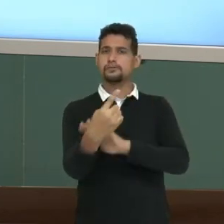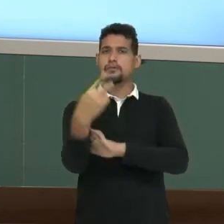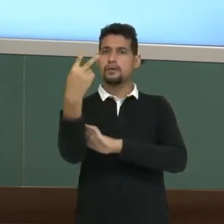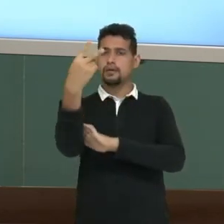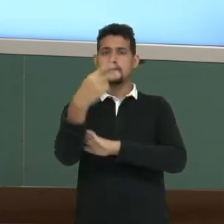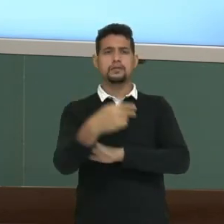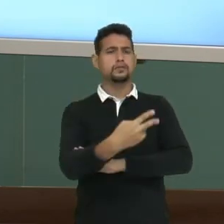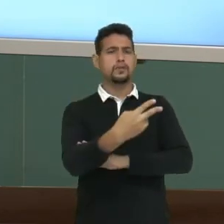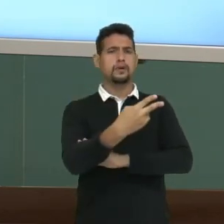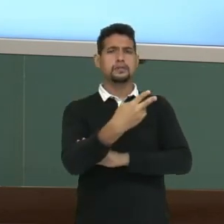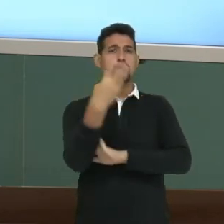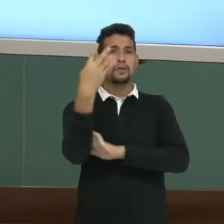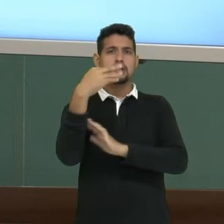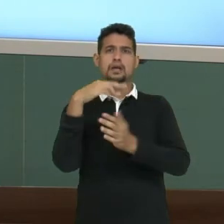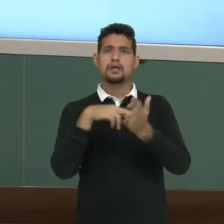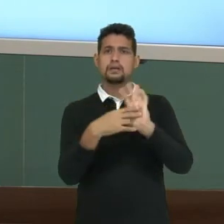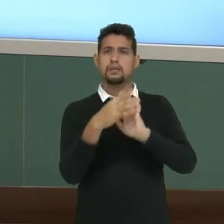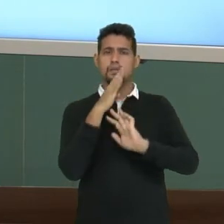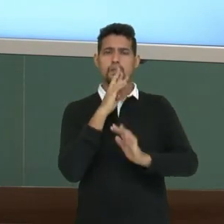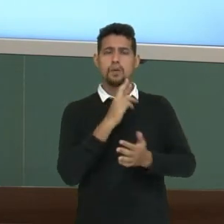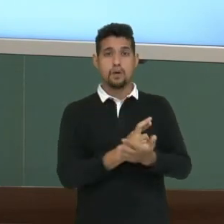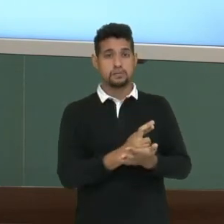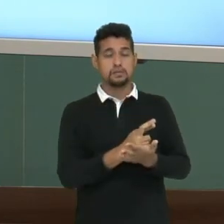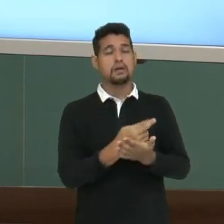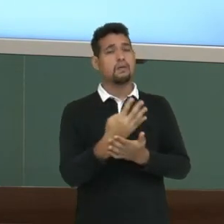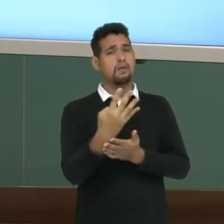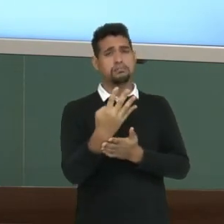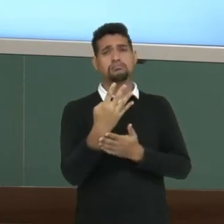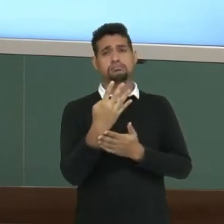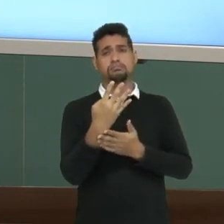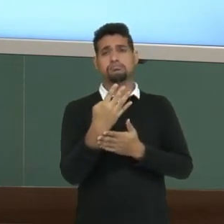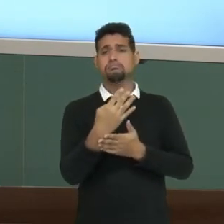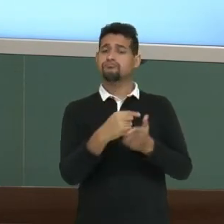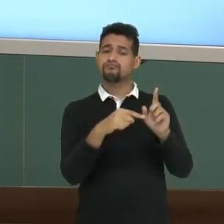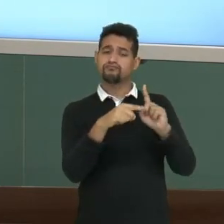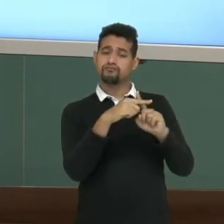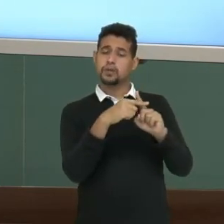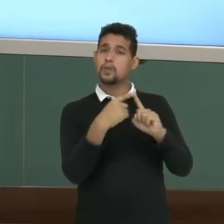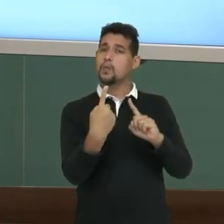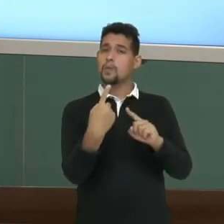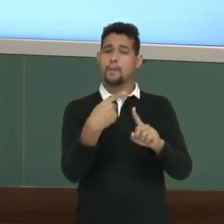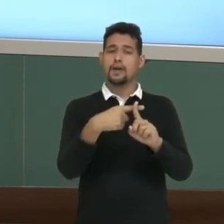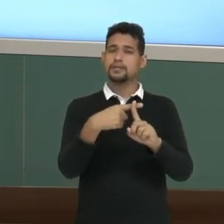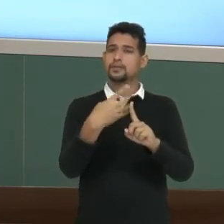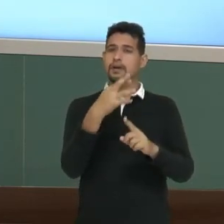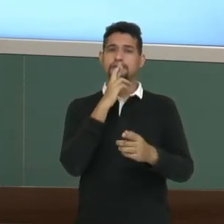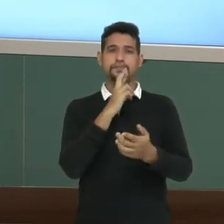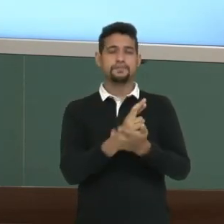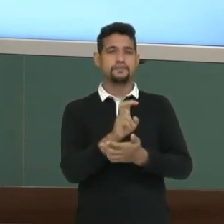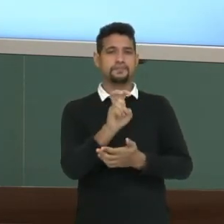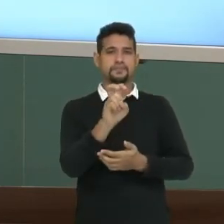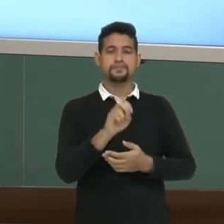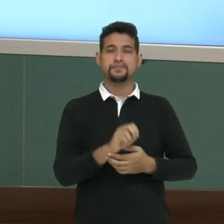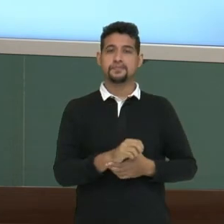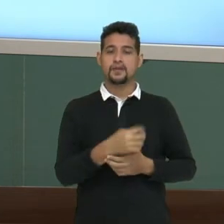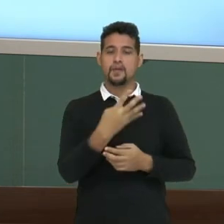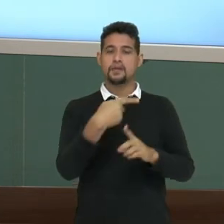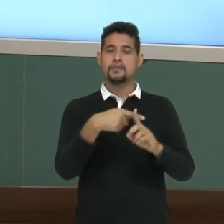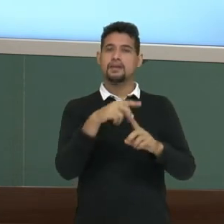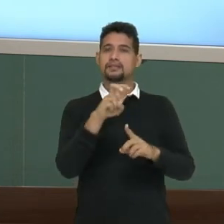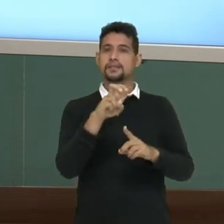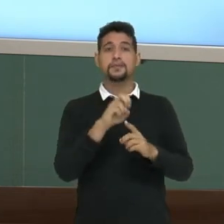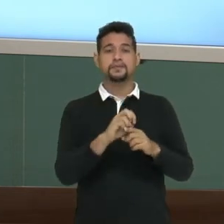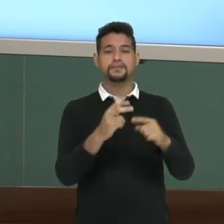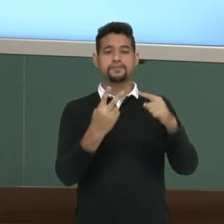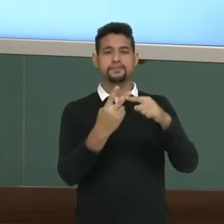ao quadrado, 4. Menos 1 ao quadrado, 1 positivo. 1 mais 4, 5. 4 mais 5, raiz